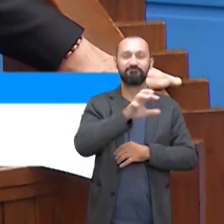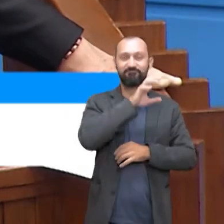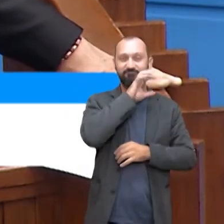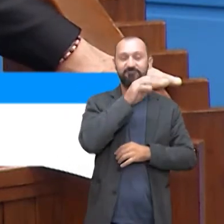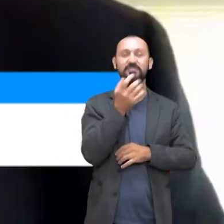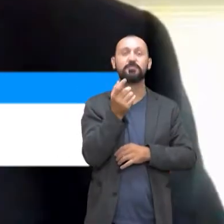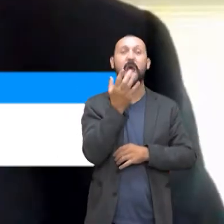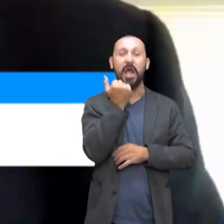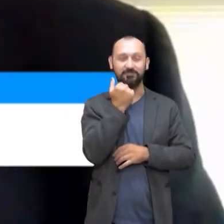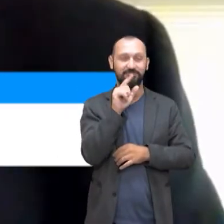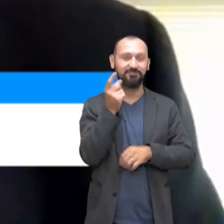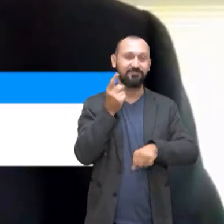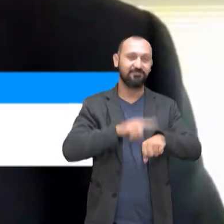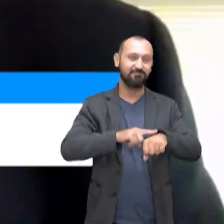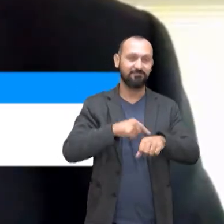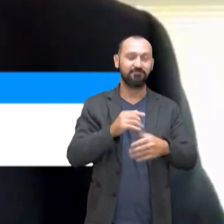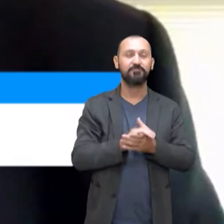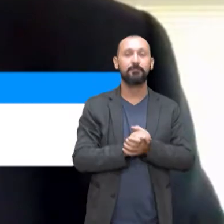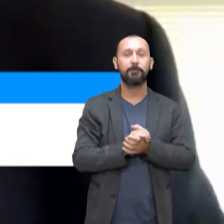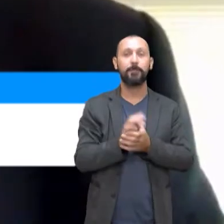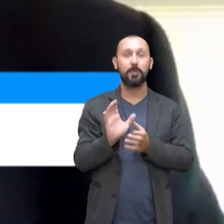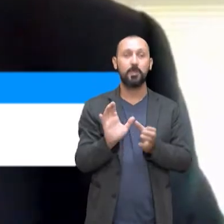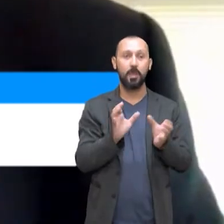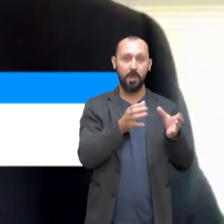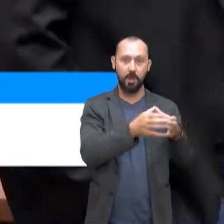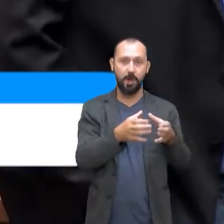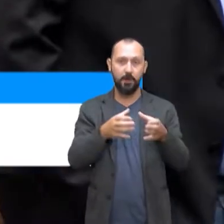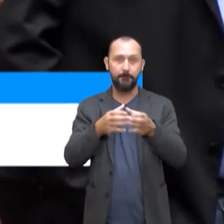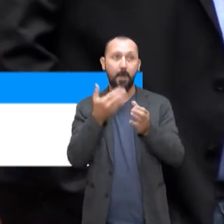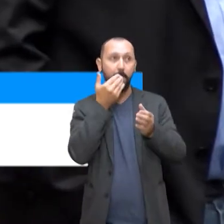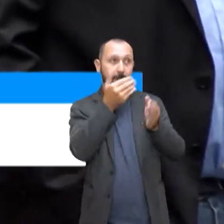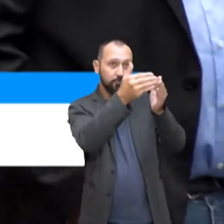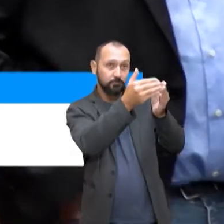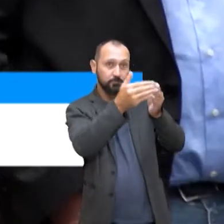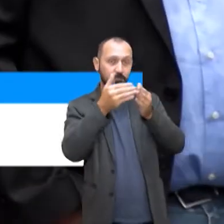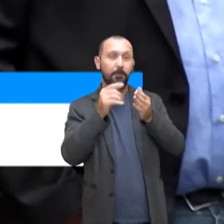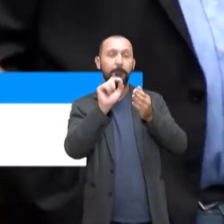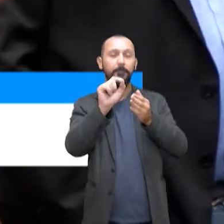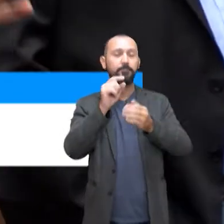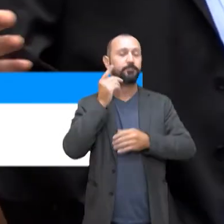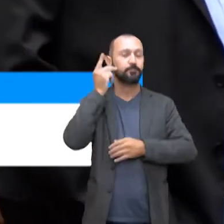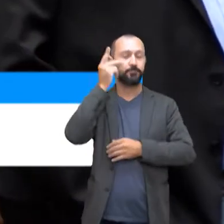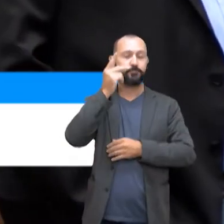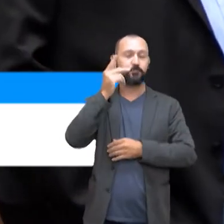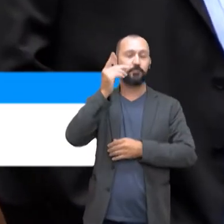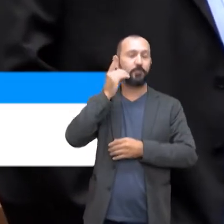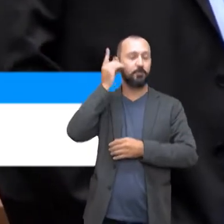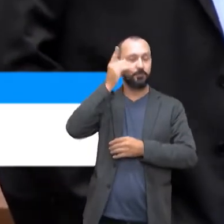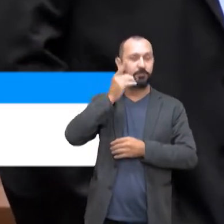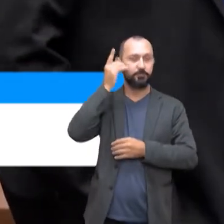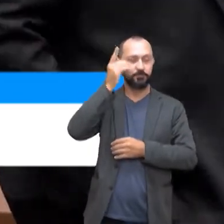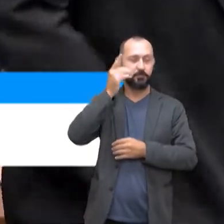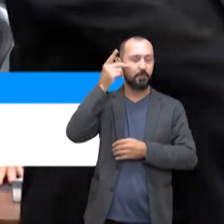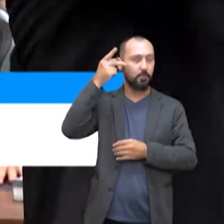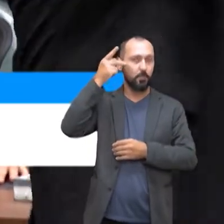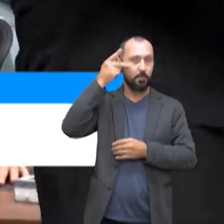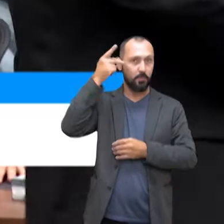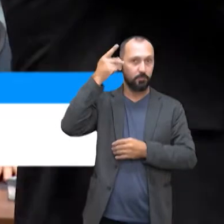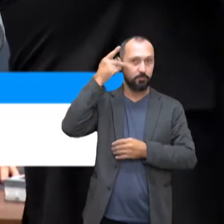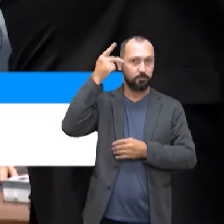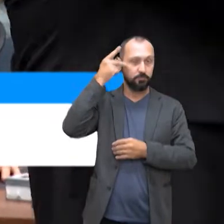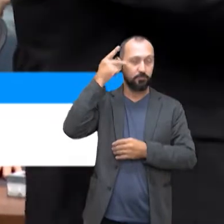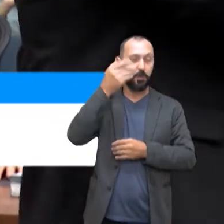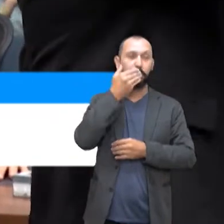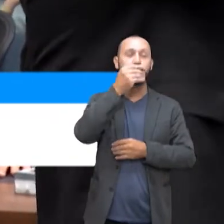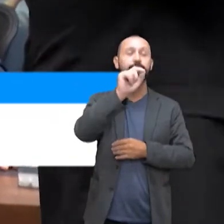que é maior. Em à parte, os deputados Gerson Claro e Paulo Duarte justificaram que o governo vai fazer